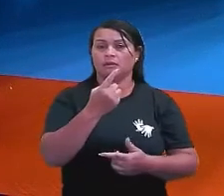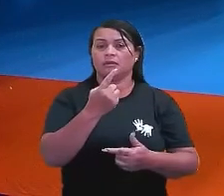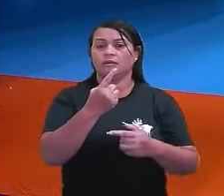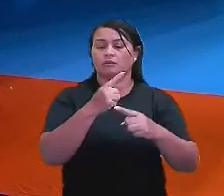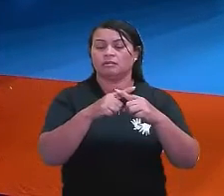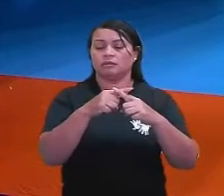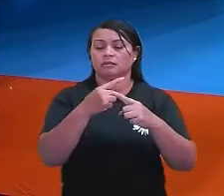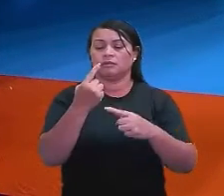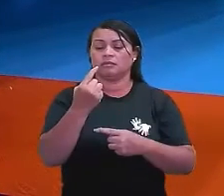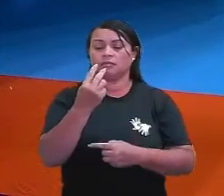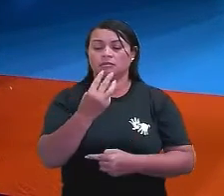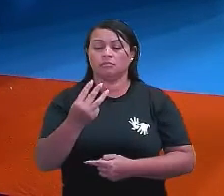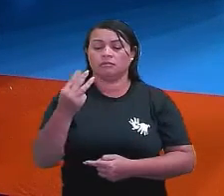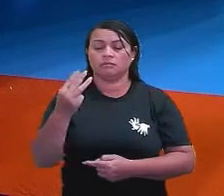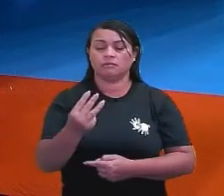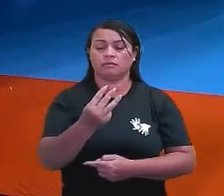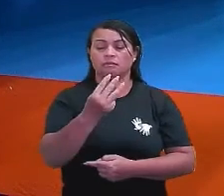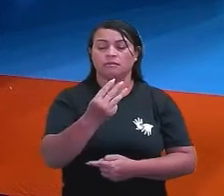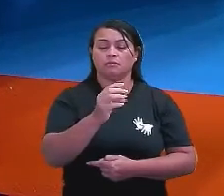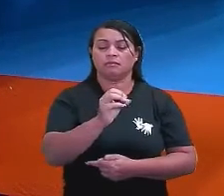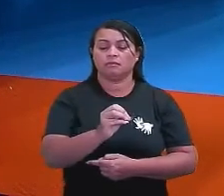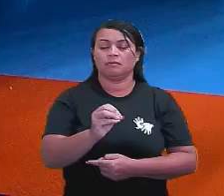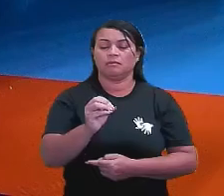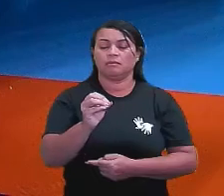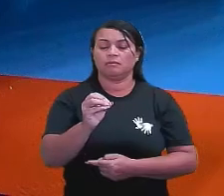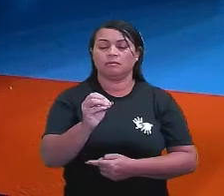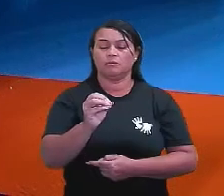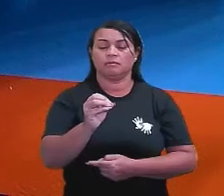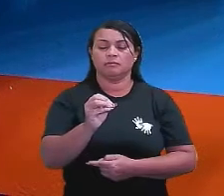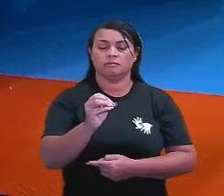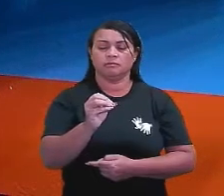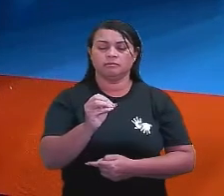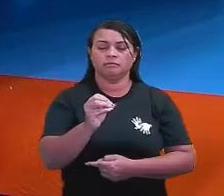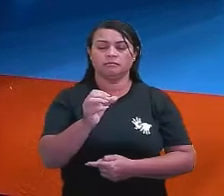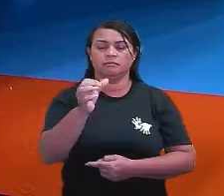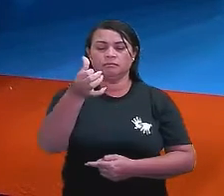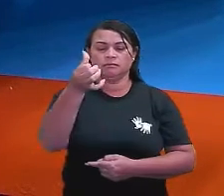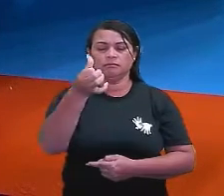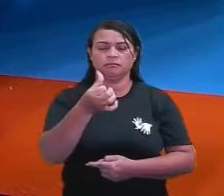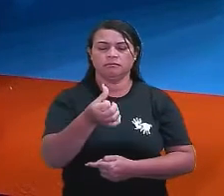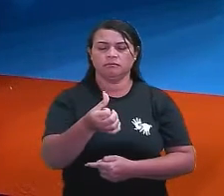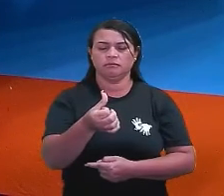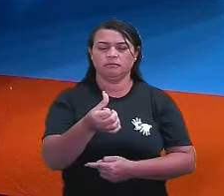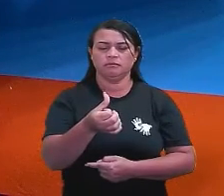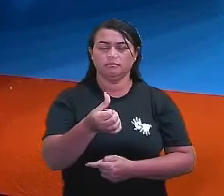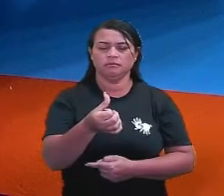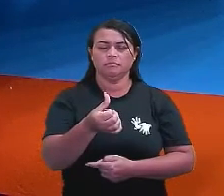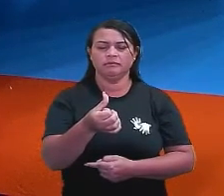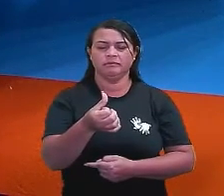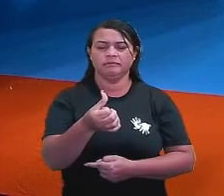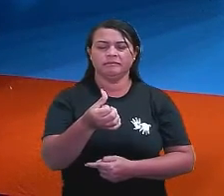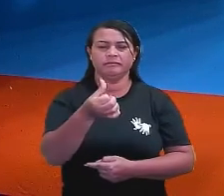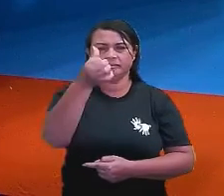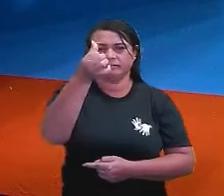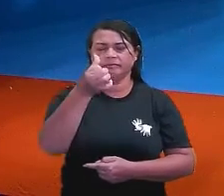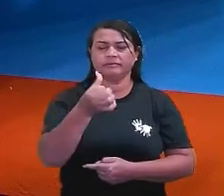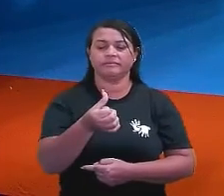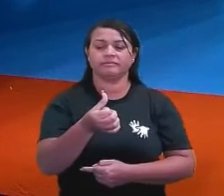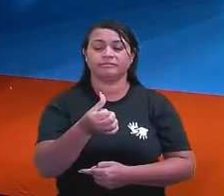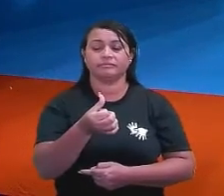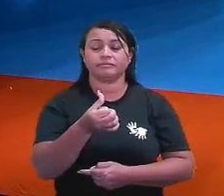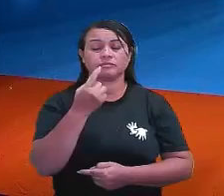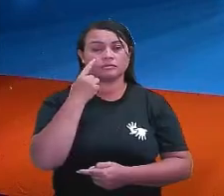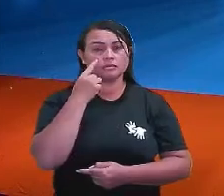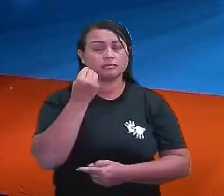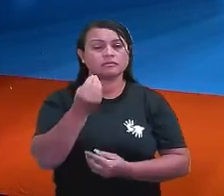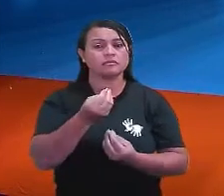1, 3. 3 menos 3, 0. Agora, eu baixo o 6, ó. Vem pra cá. E aí,